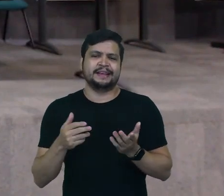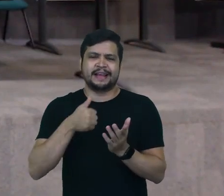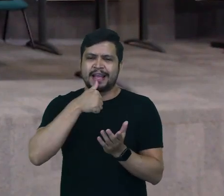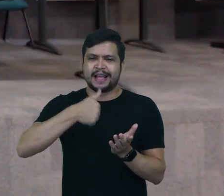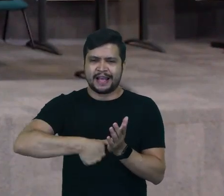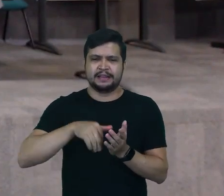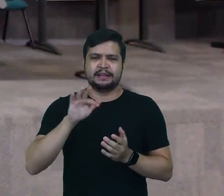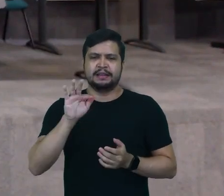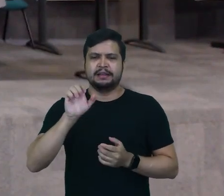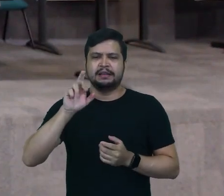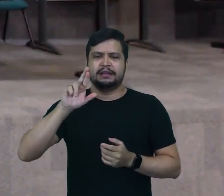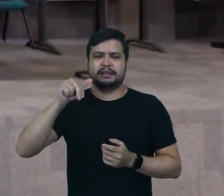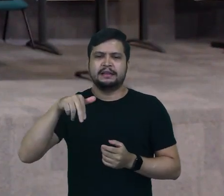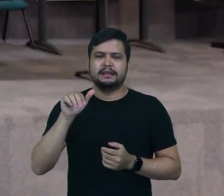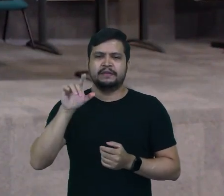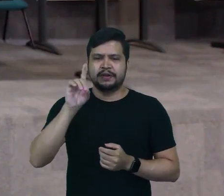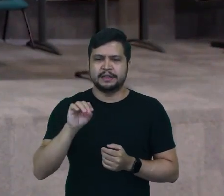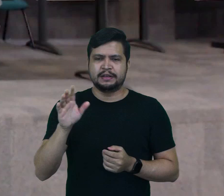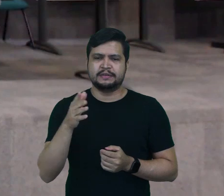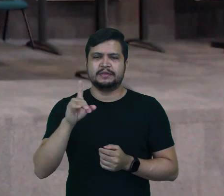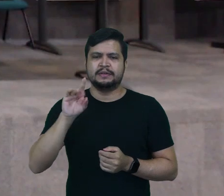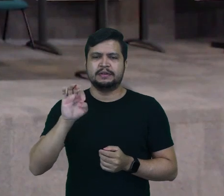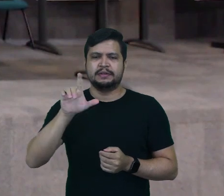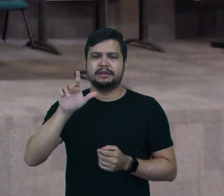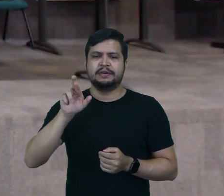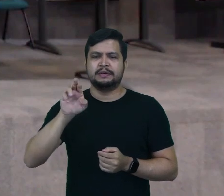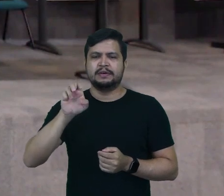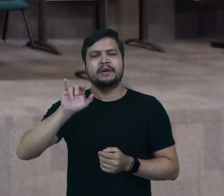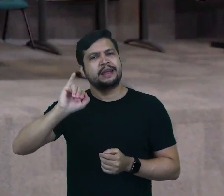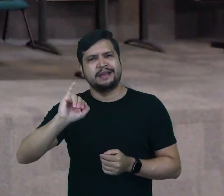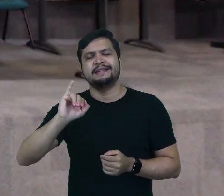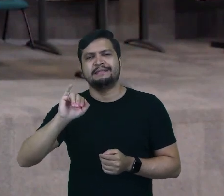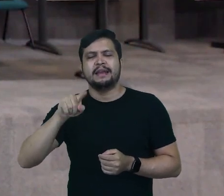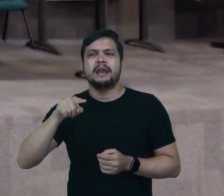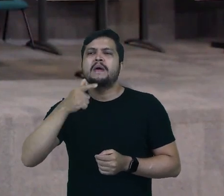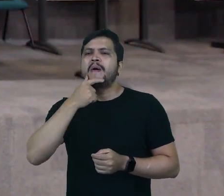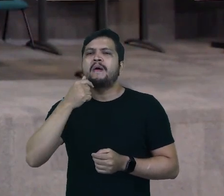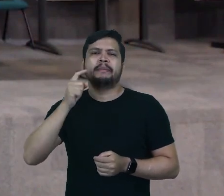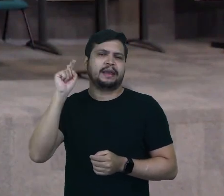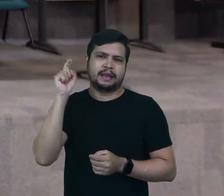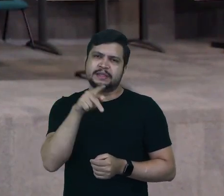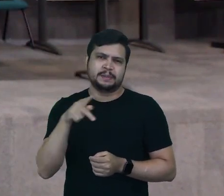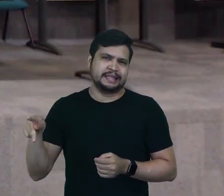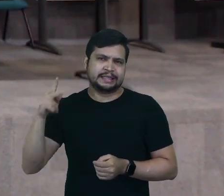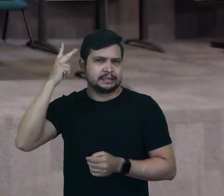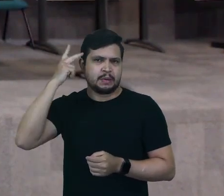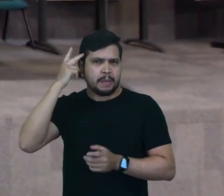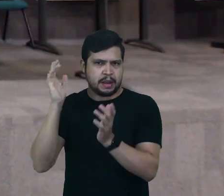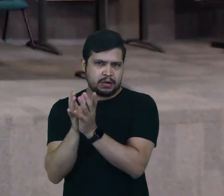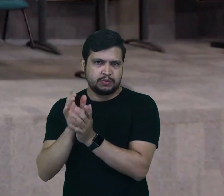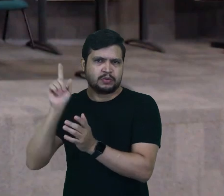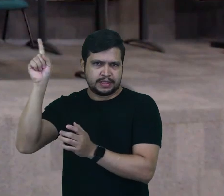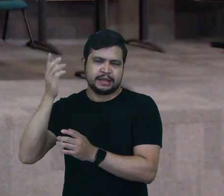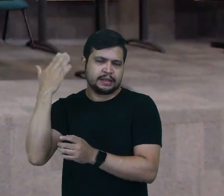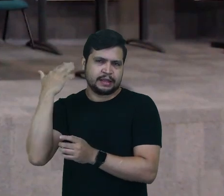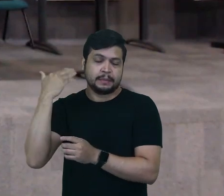as cartas do Fernando Casal Del Rey, que era o presidente do São Paulo na época, eram as duas coisas. Então, assim, era muito mais difícil.